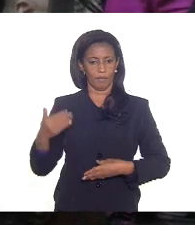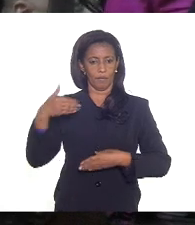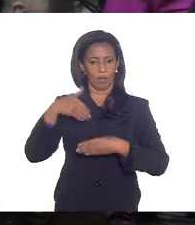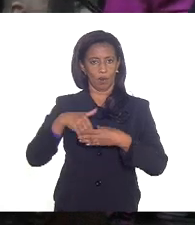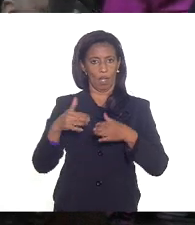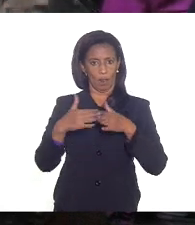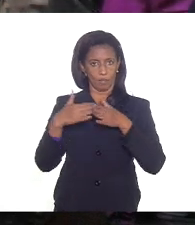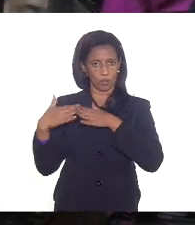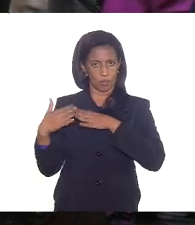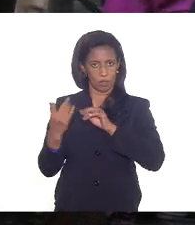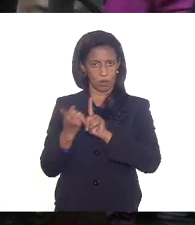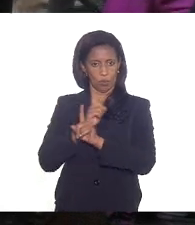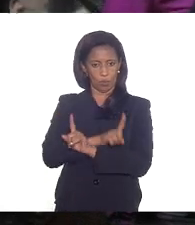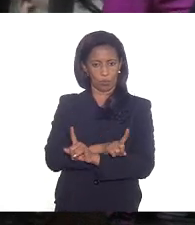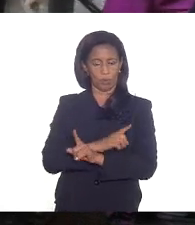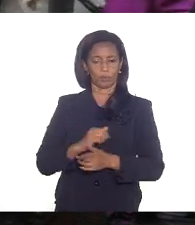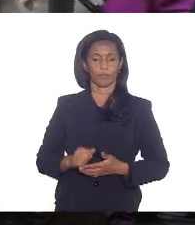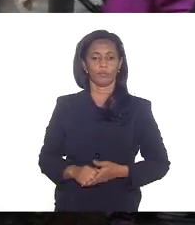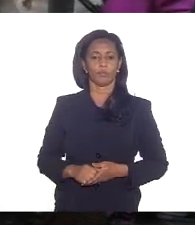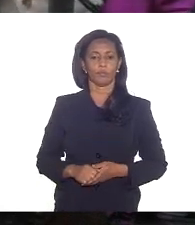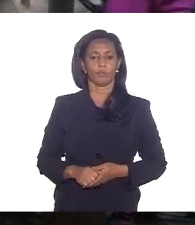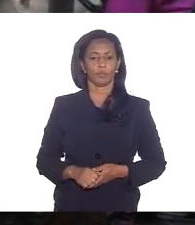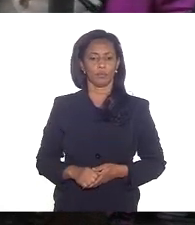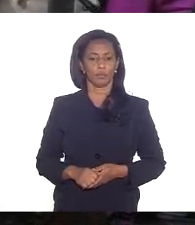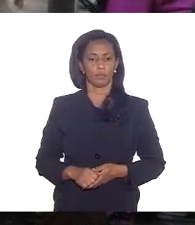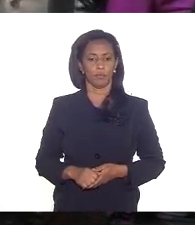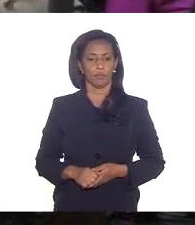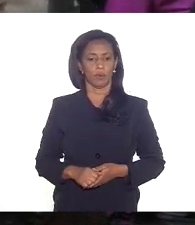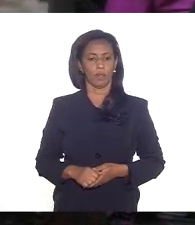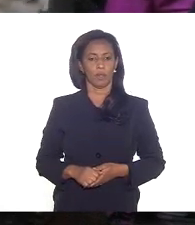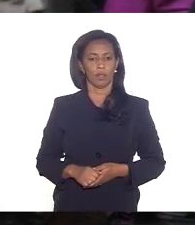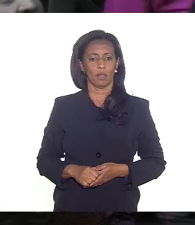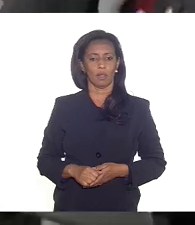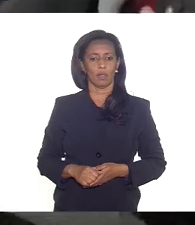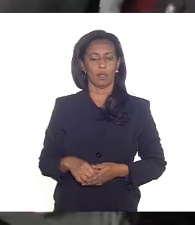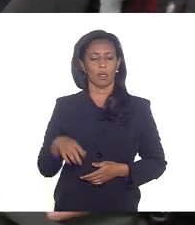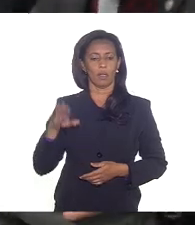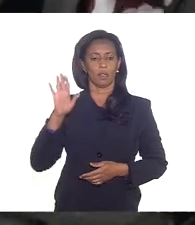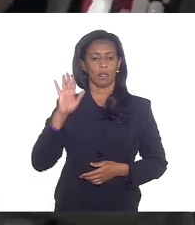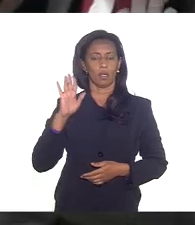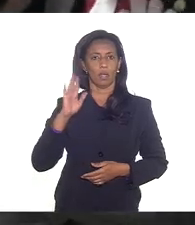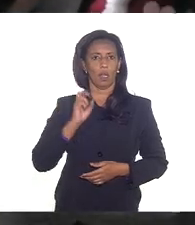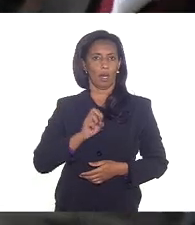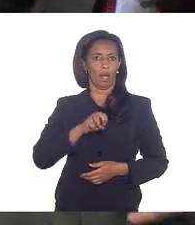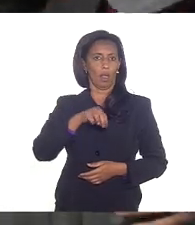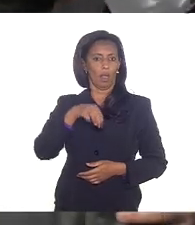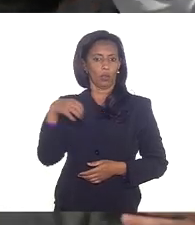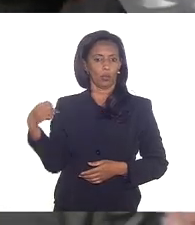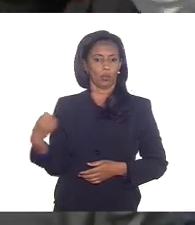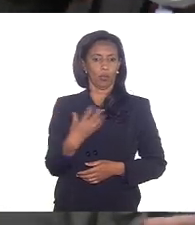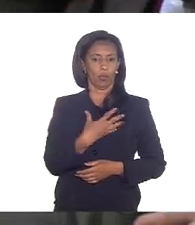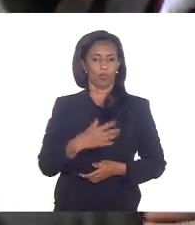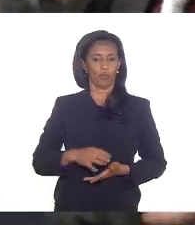abstenção ao contrário voto contrário da bancada do novo é a declarar a volta por isso eu